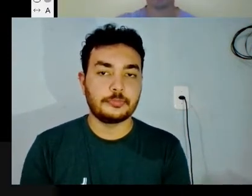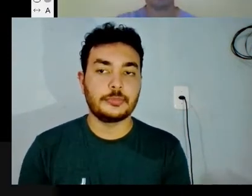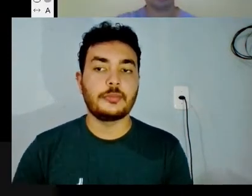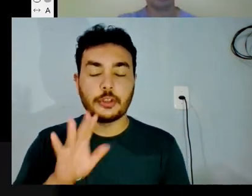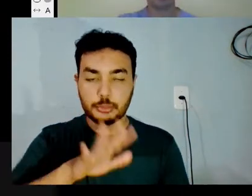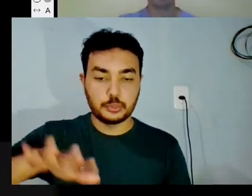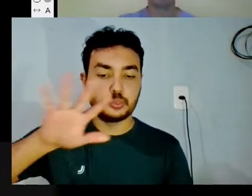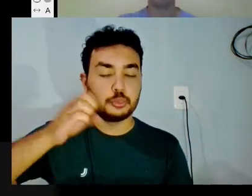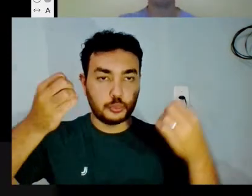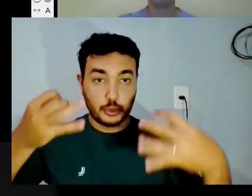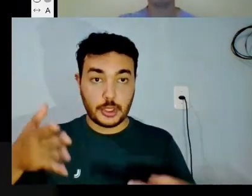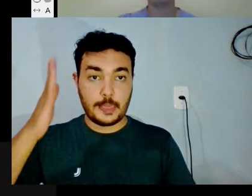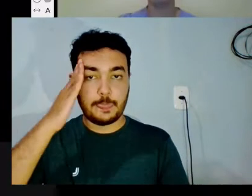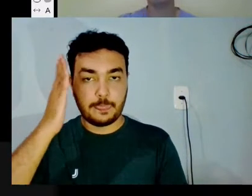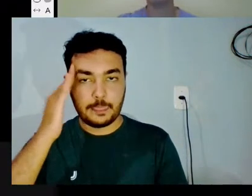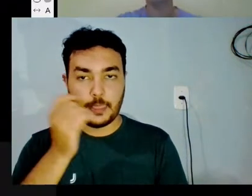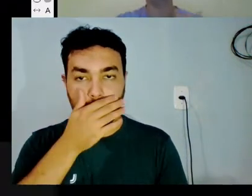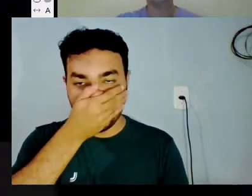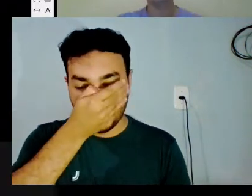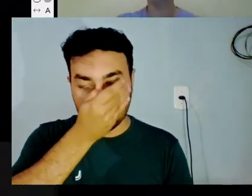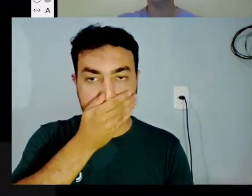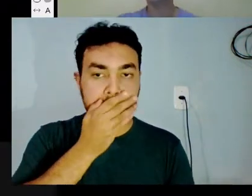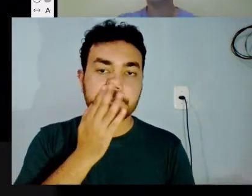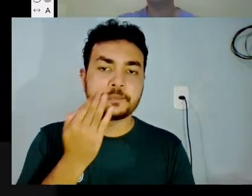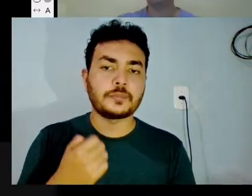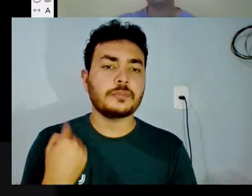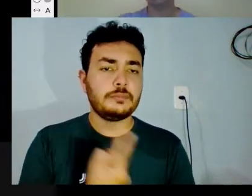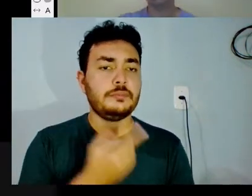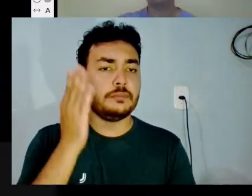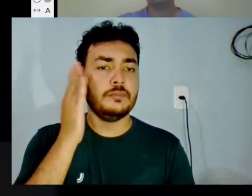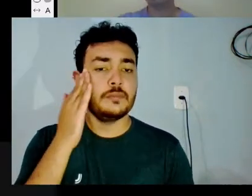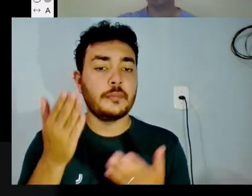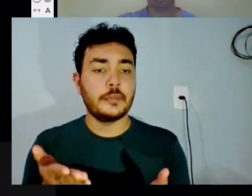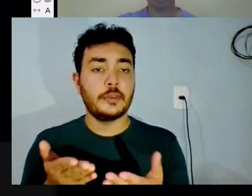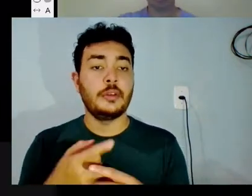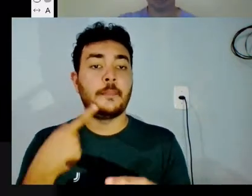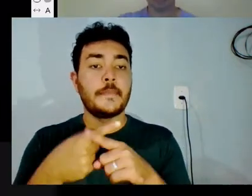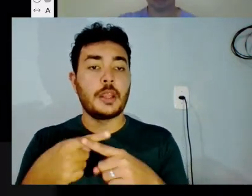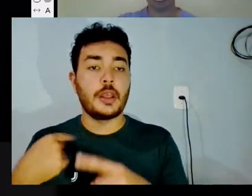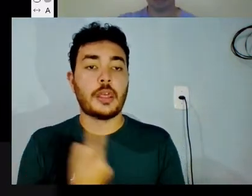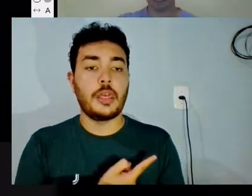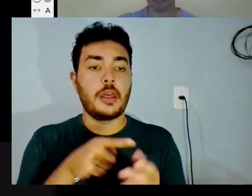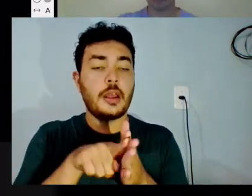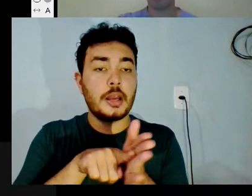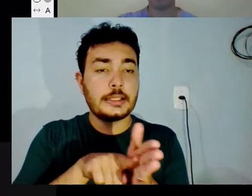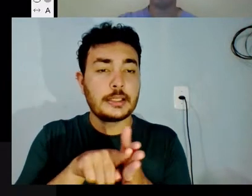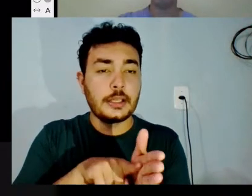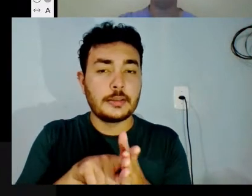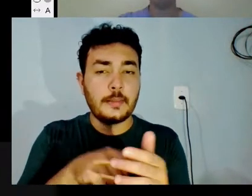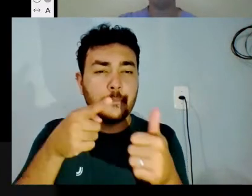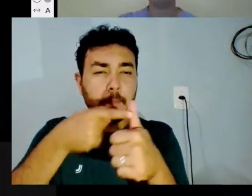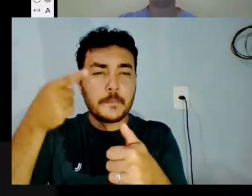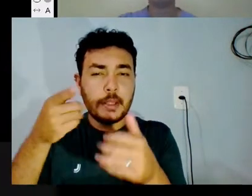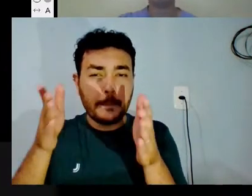para a gente entender essa parte da ligação iônica. E a gente entende isso, né? Porque quando a gente analisa essa primeira parte aqui, ó, a gente